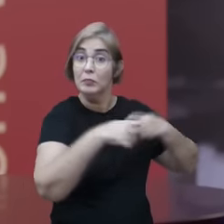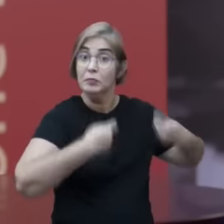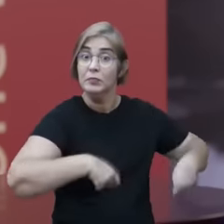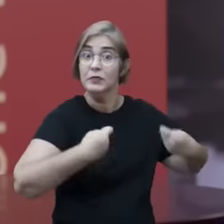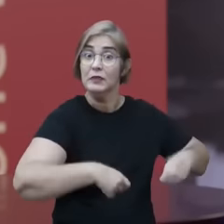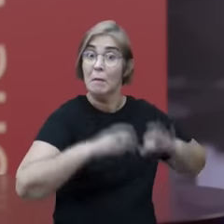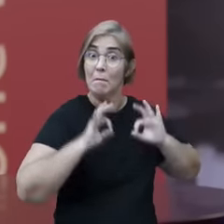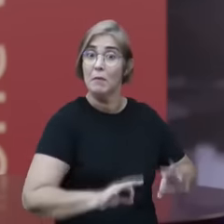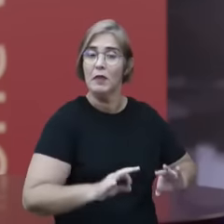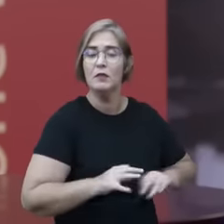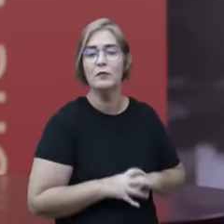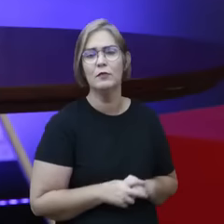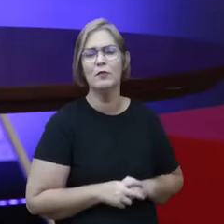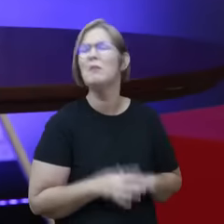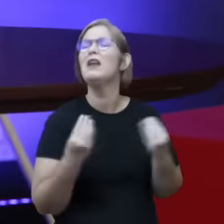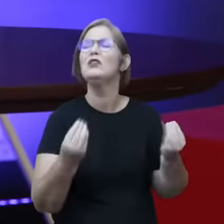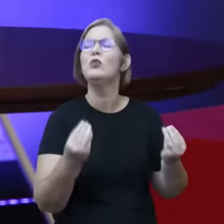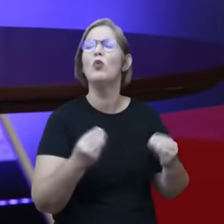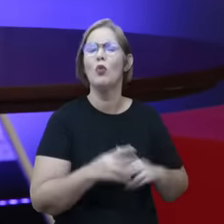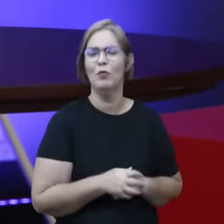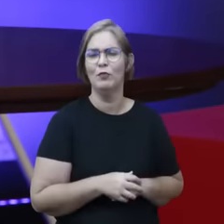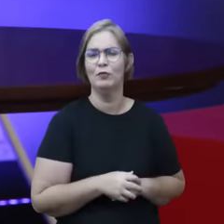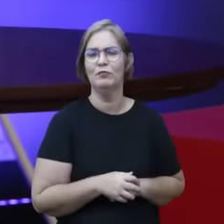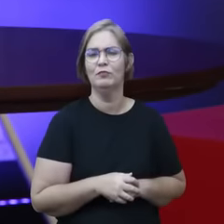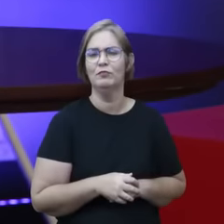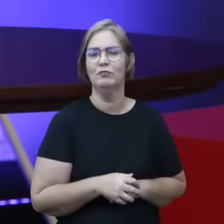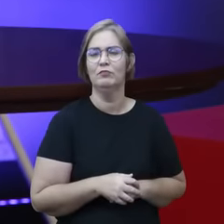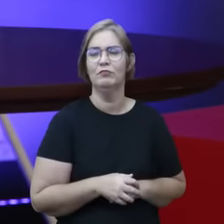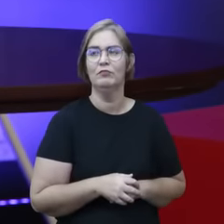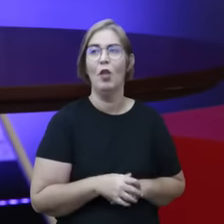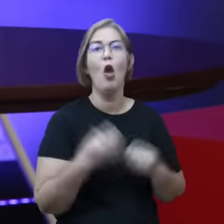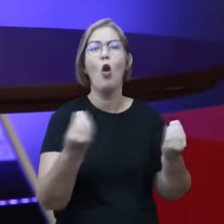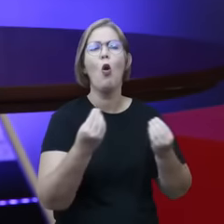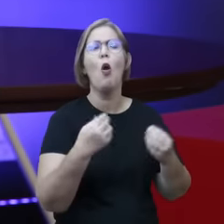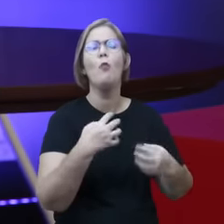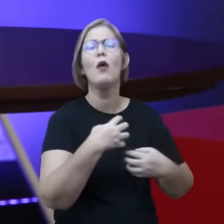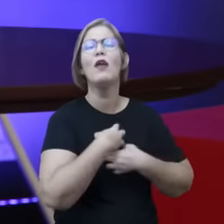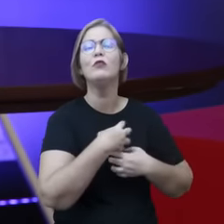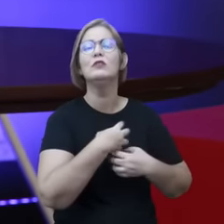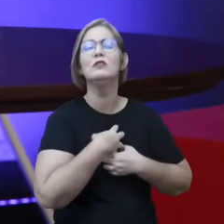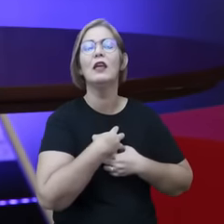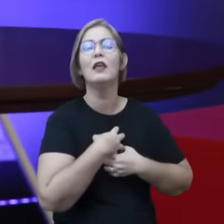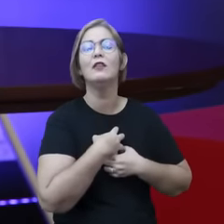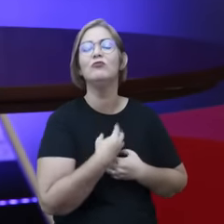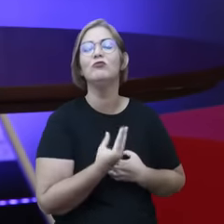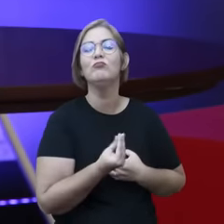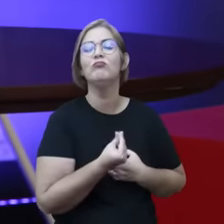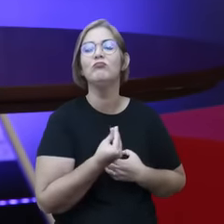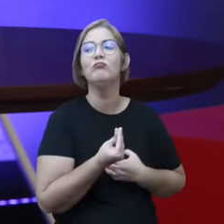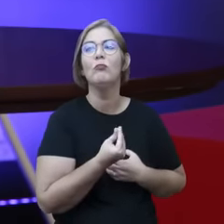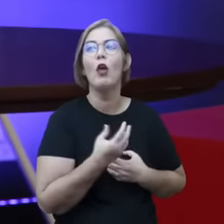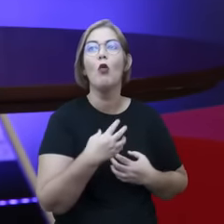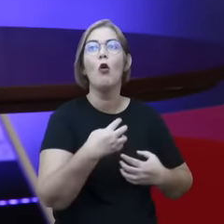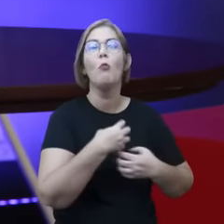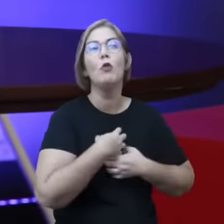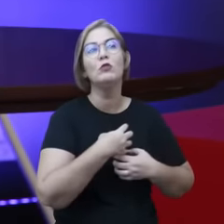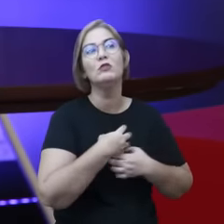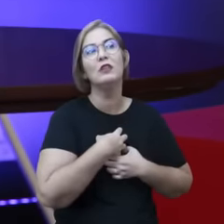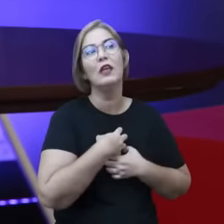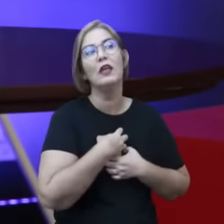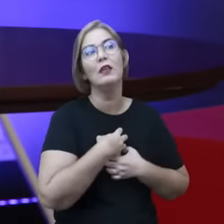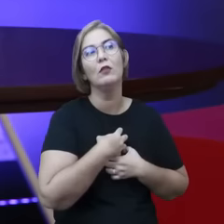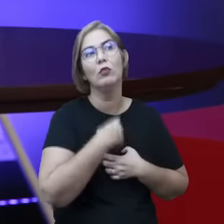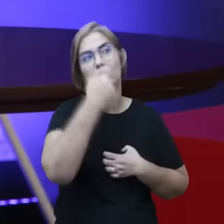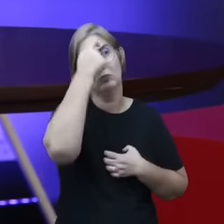Agora, como é que eu vou fazer isso? Eu vou calcar isso no sentimento? Eu vou calcar isso na razão, eu vou calcar isso no